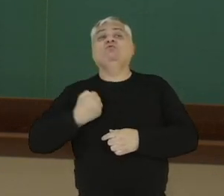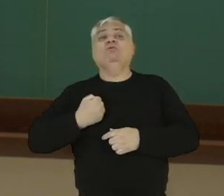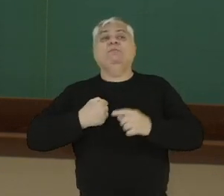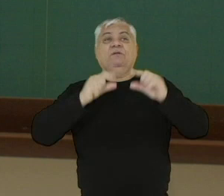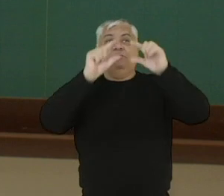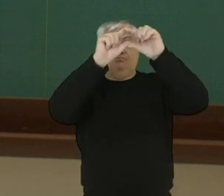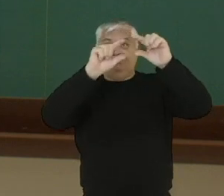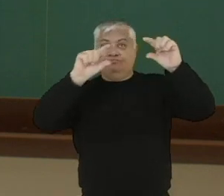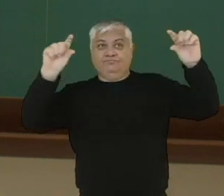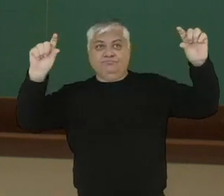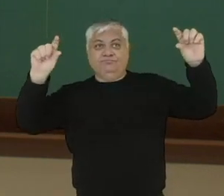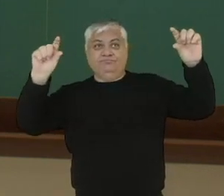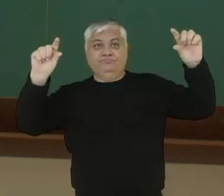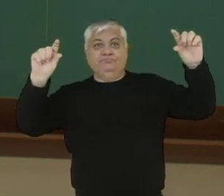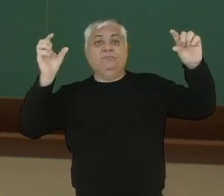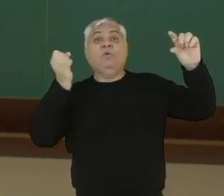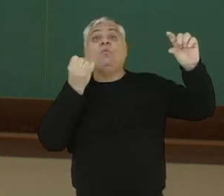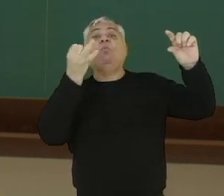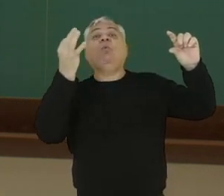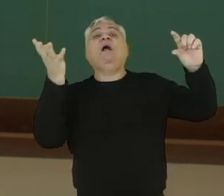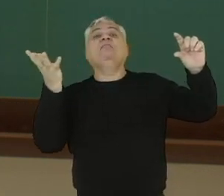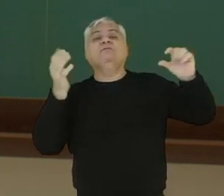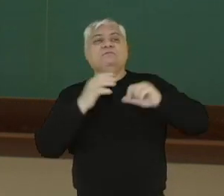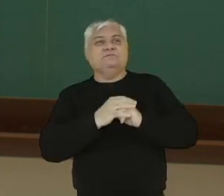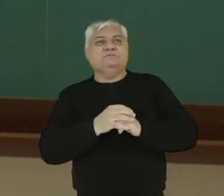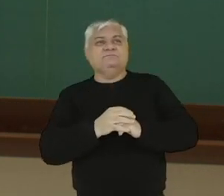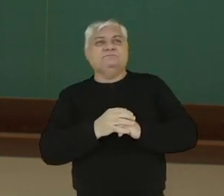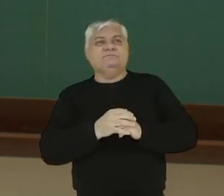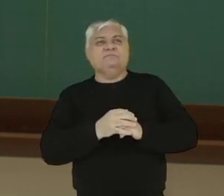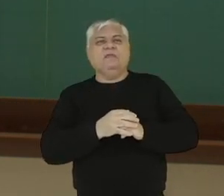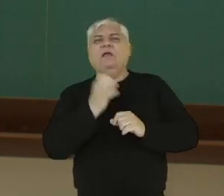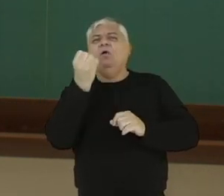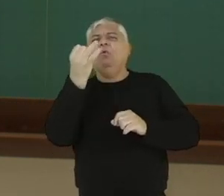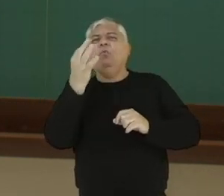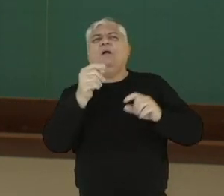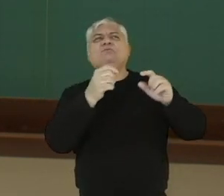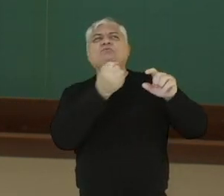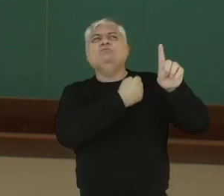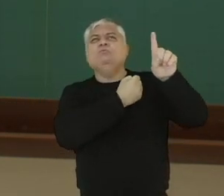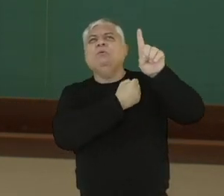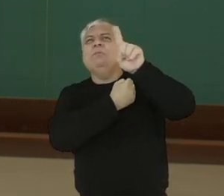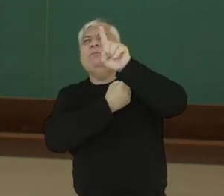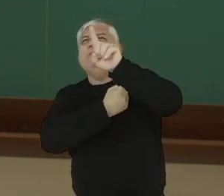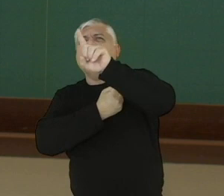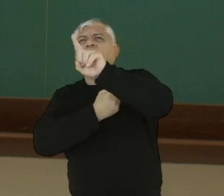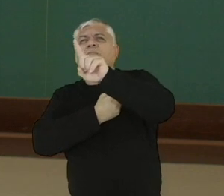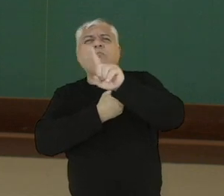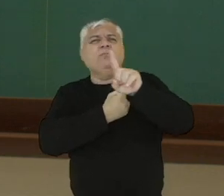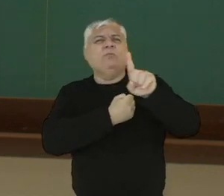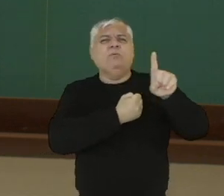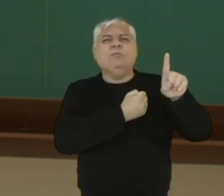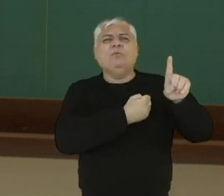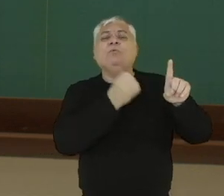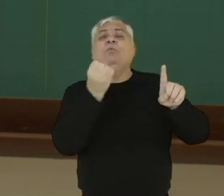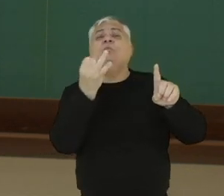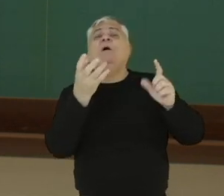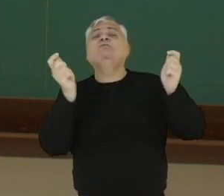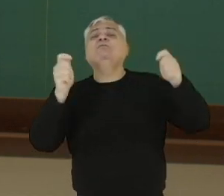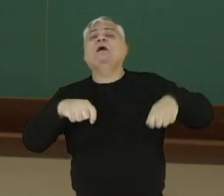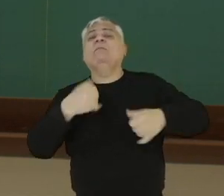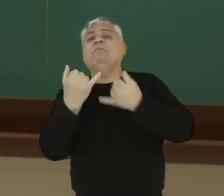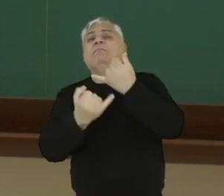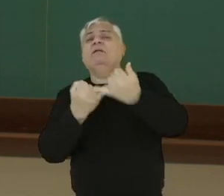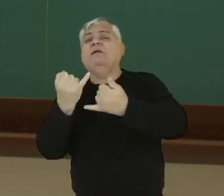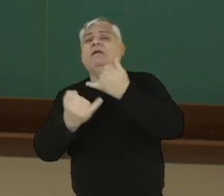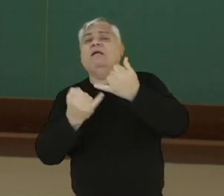nessa brincadeira? Então, eu preciso verificar número por número e ver quais desses números podem ser formados